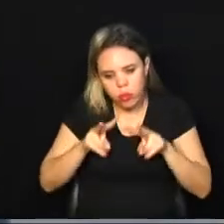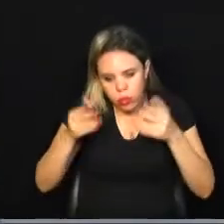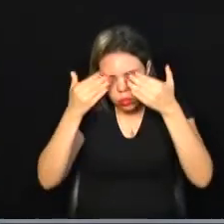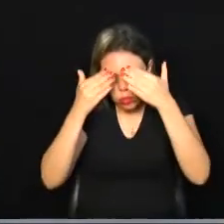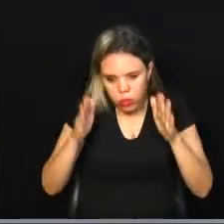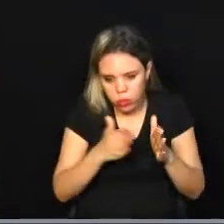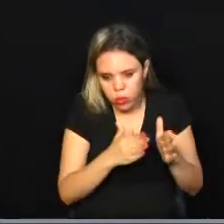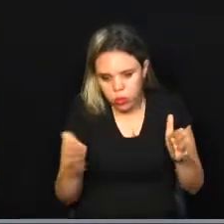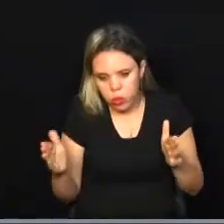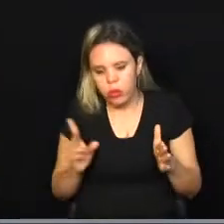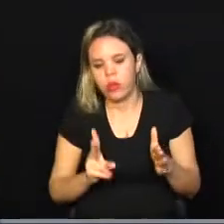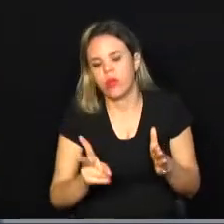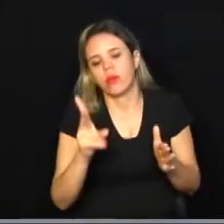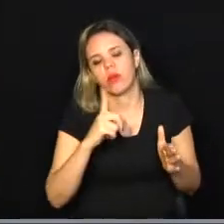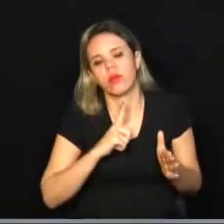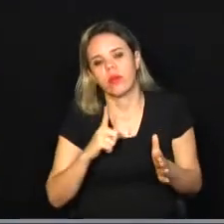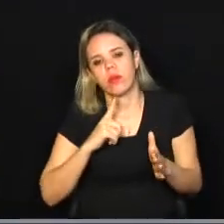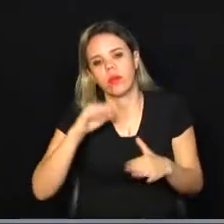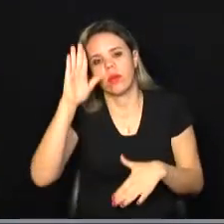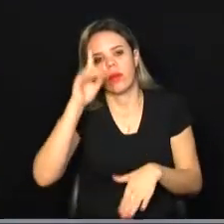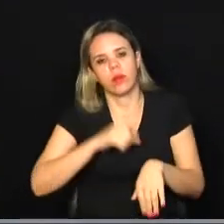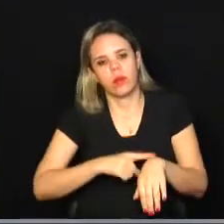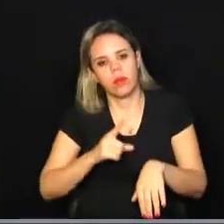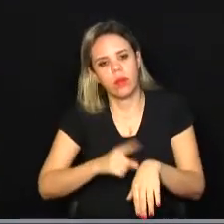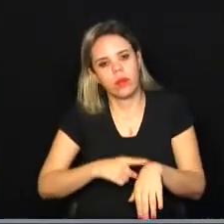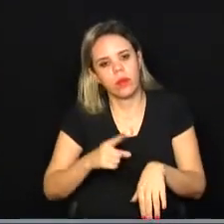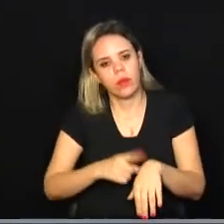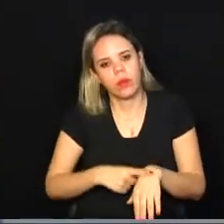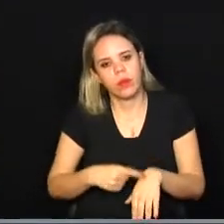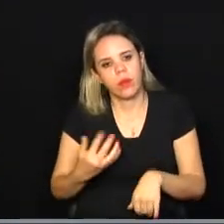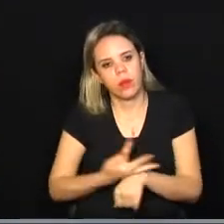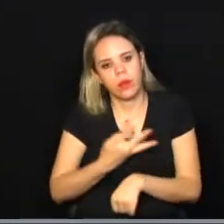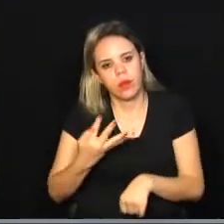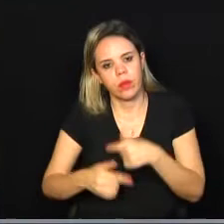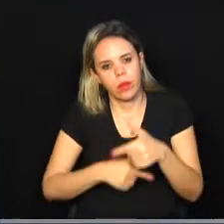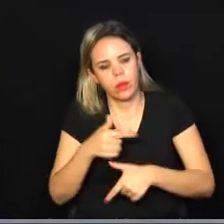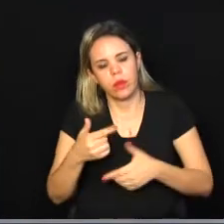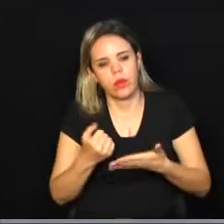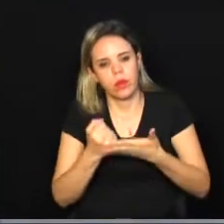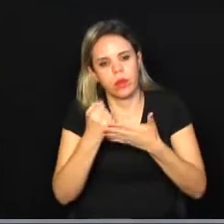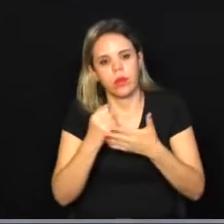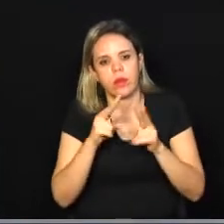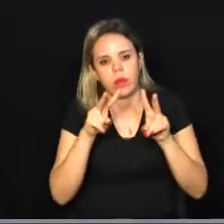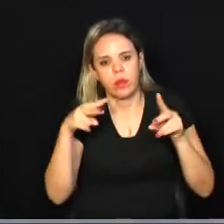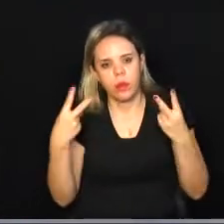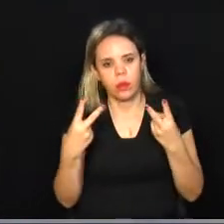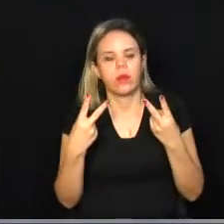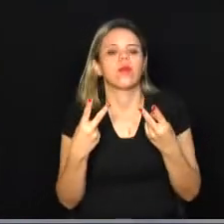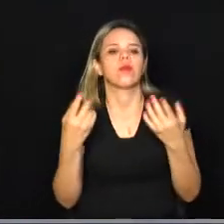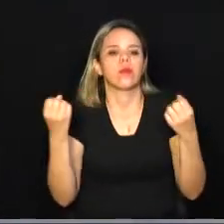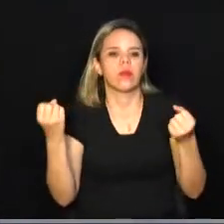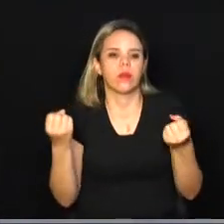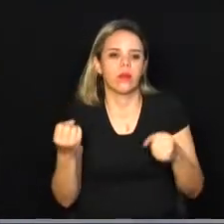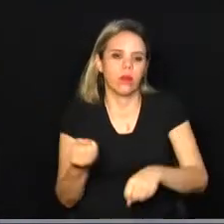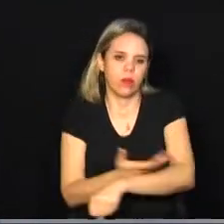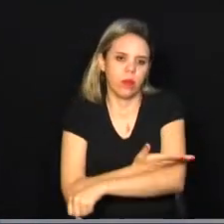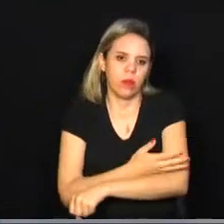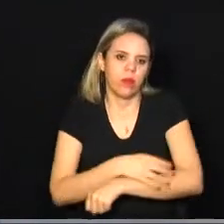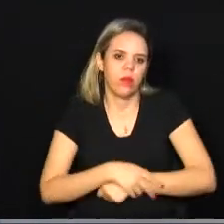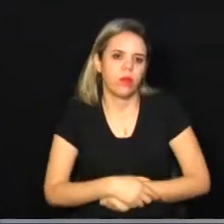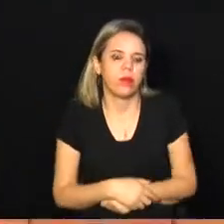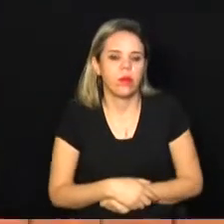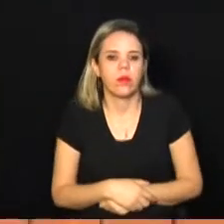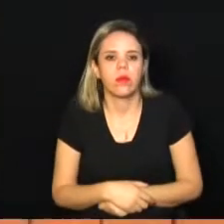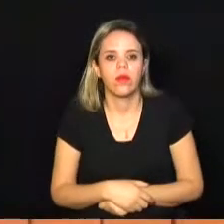longo prazo, e aí a gente tem mais tempo, mais fôlego para trabalhar esses aspectos mentais e emocionais.